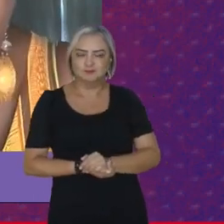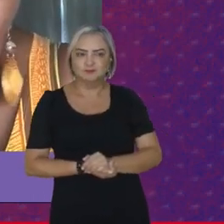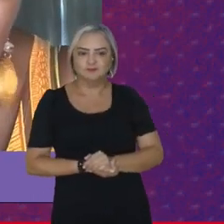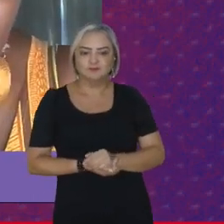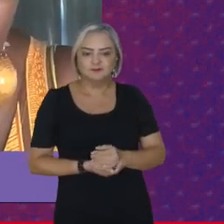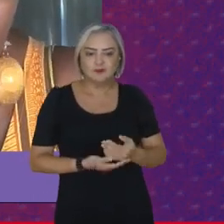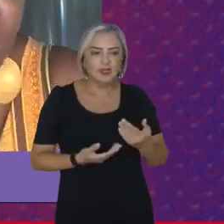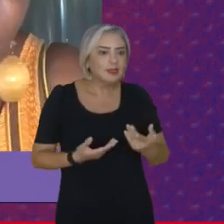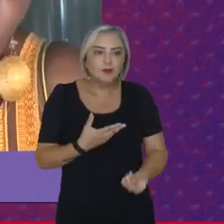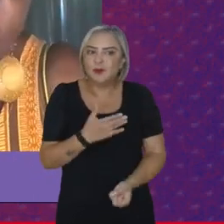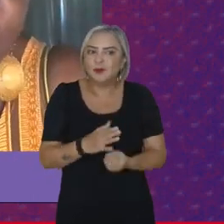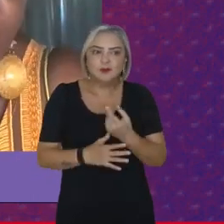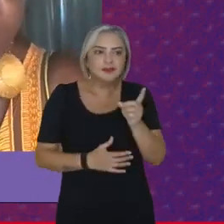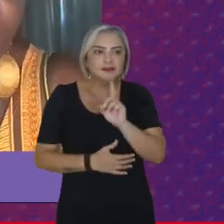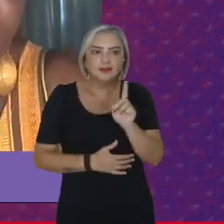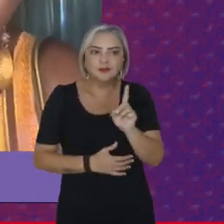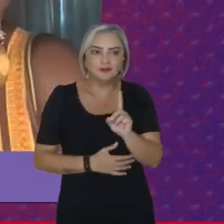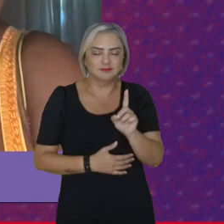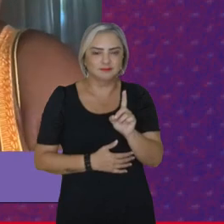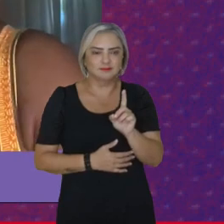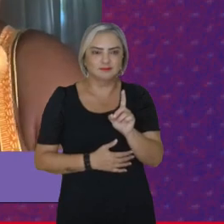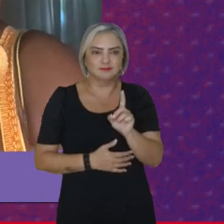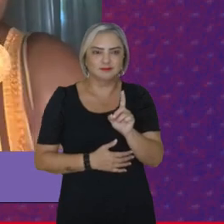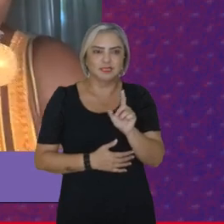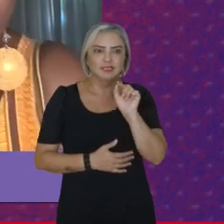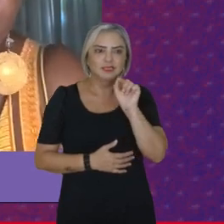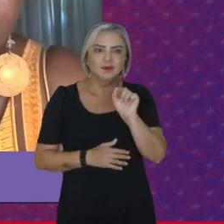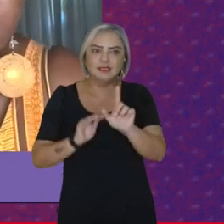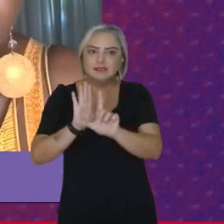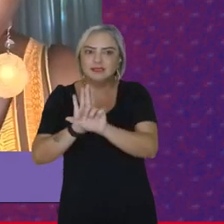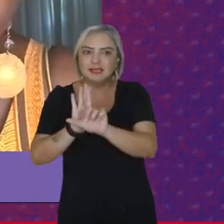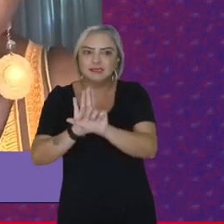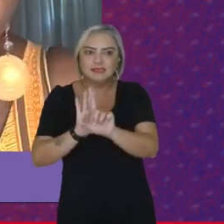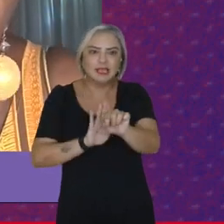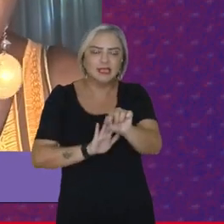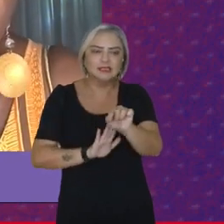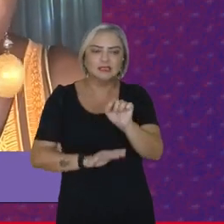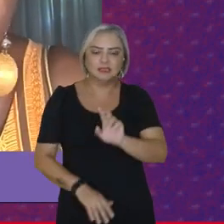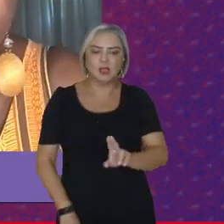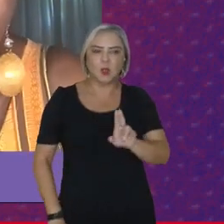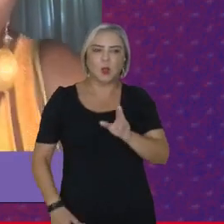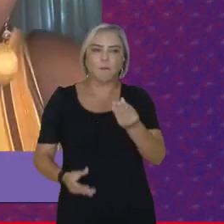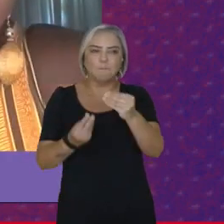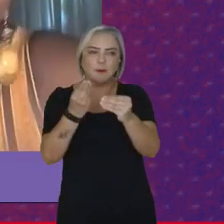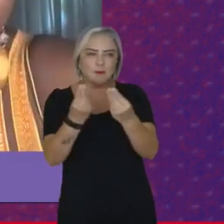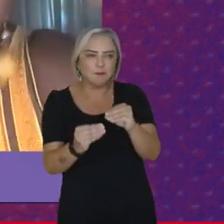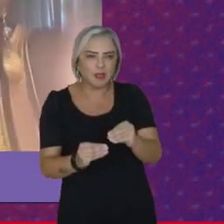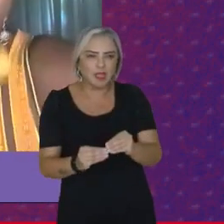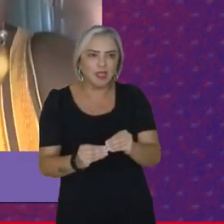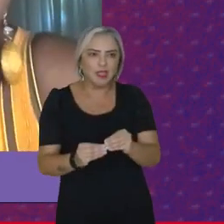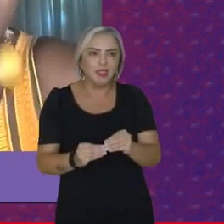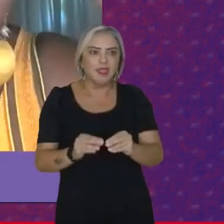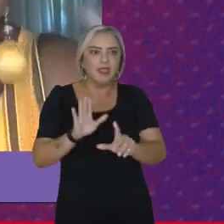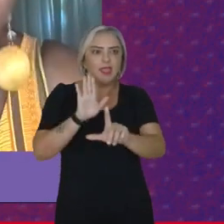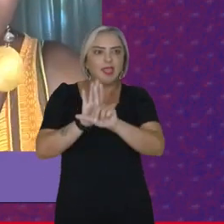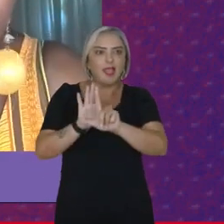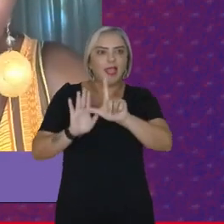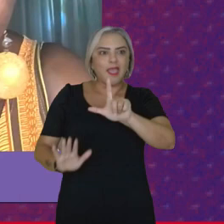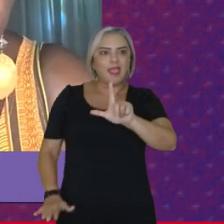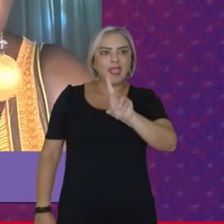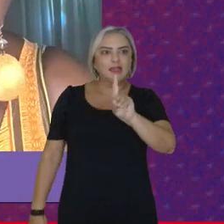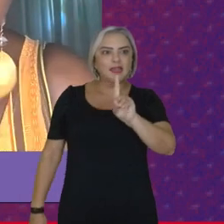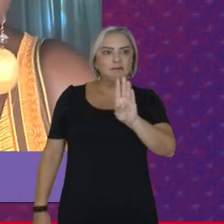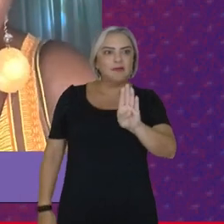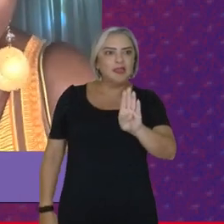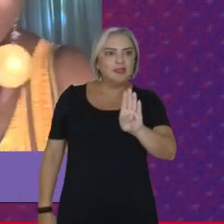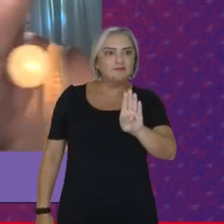não ocorreu. E outra, não é essas leis que não estão sendo implementadas, é a LDB que não está sendo